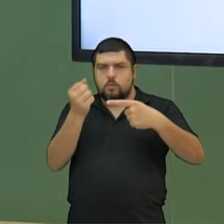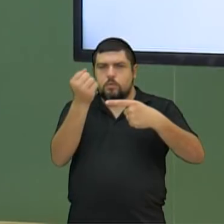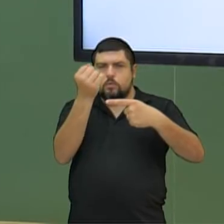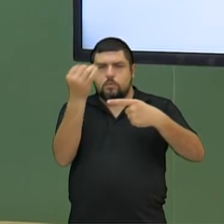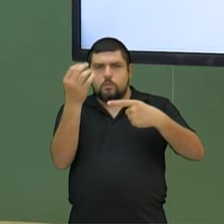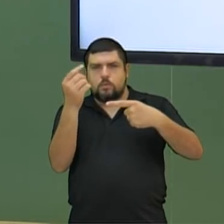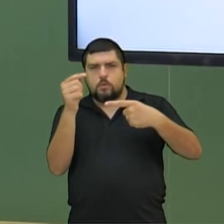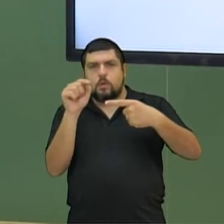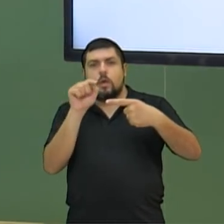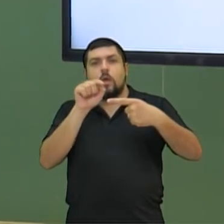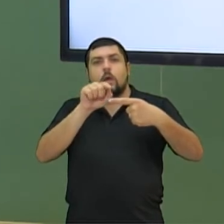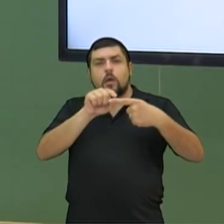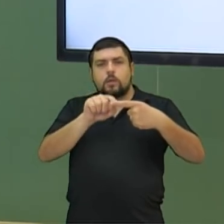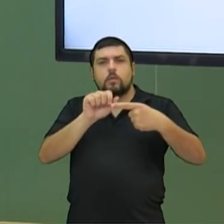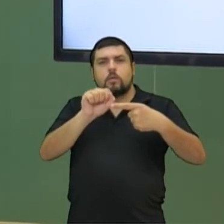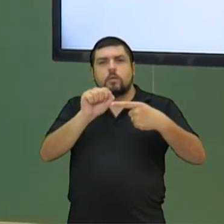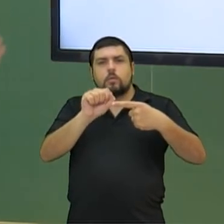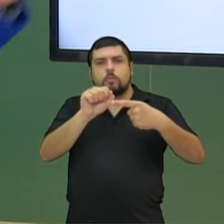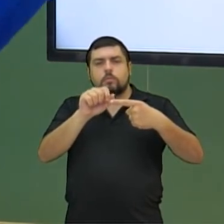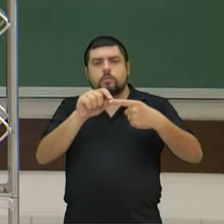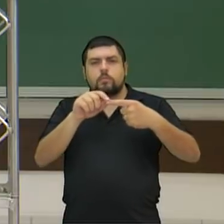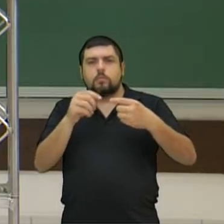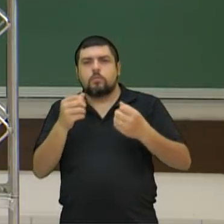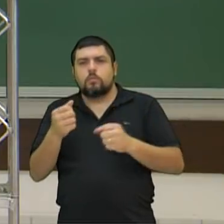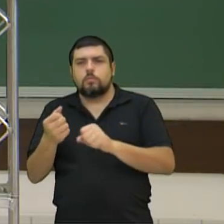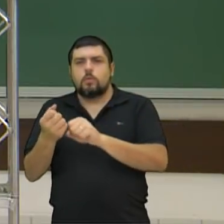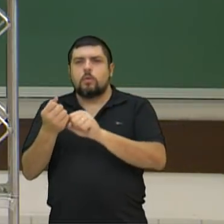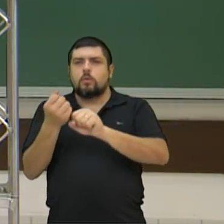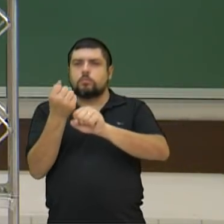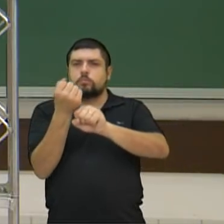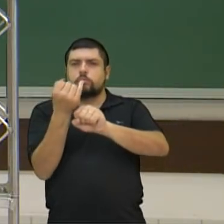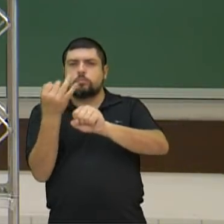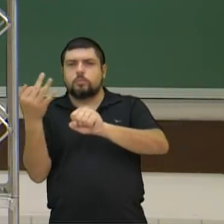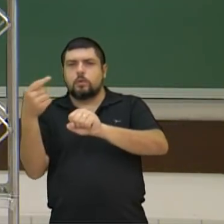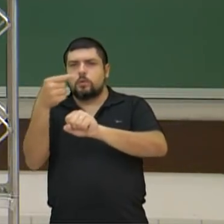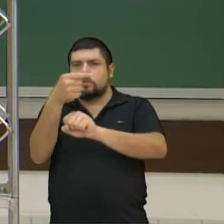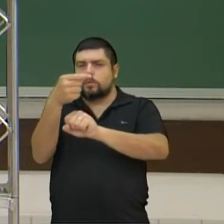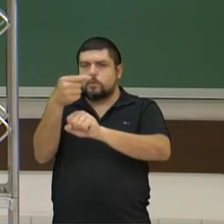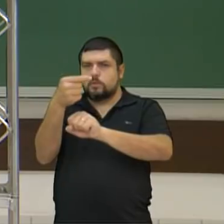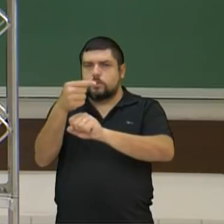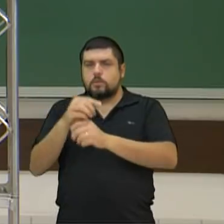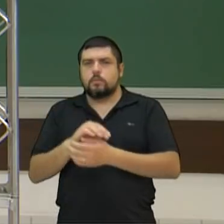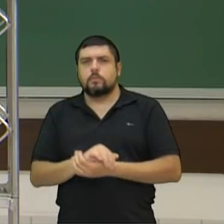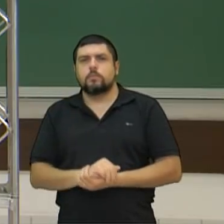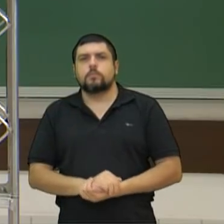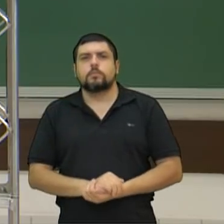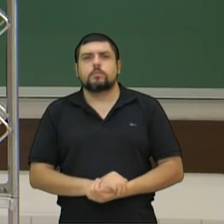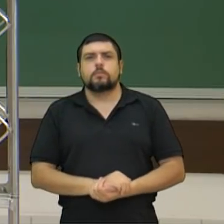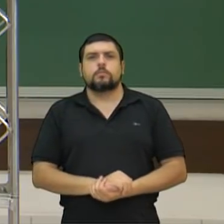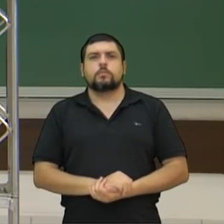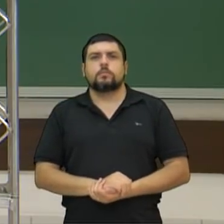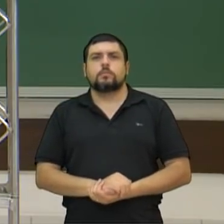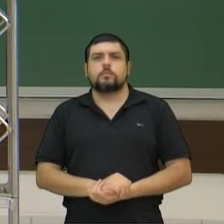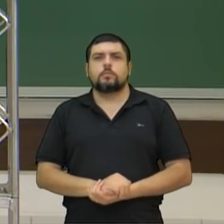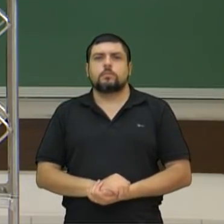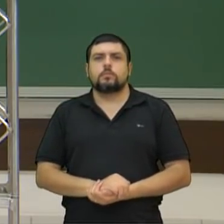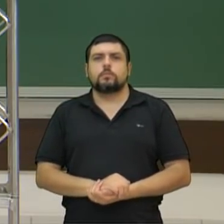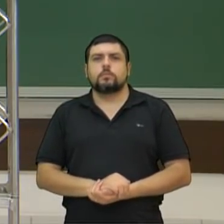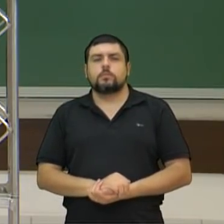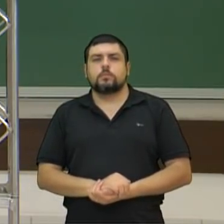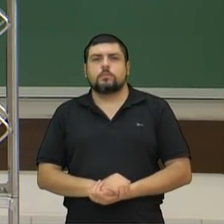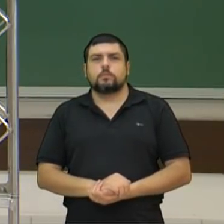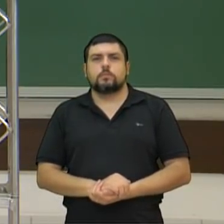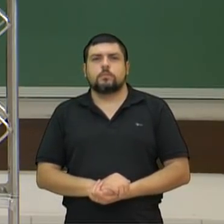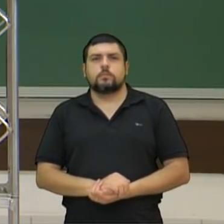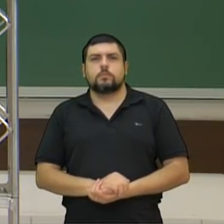uma potência com expoente negativo. Olha só, a elevado a menos n é 1 sobre a elevado a n. Só que se eu tenho